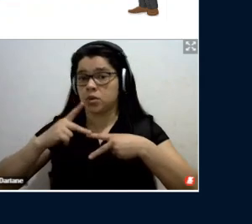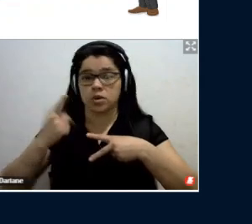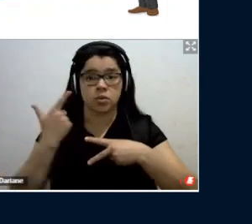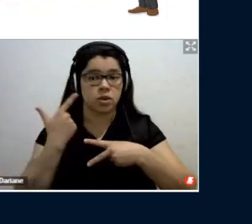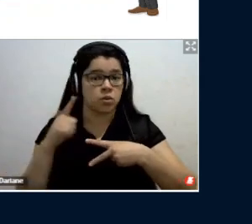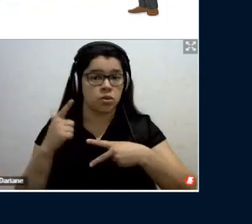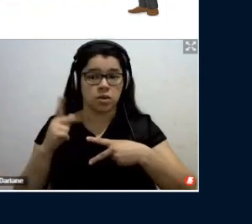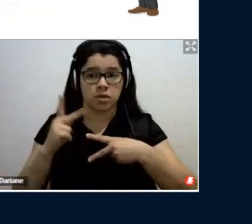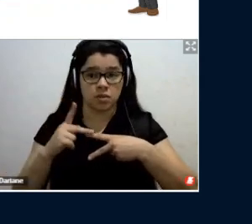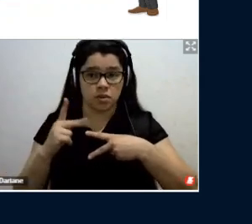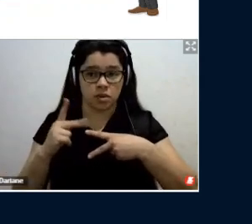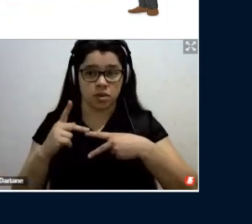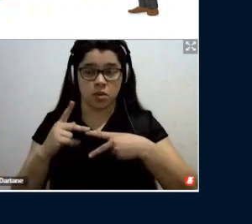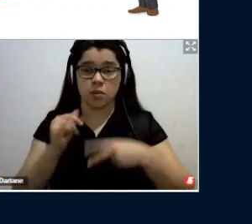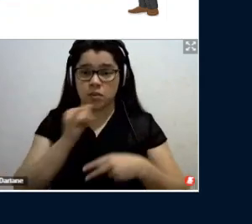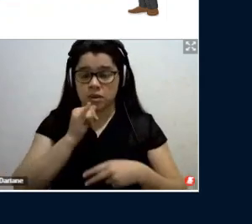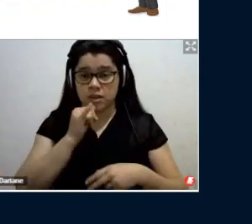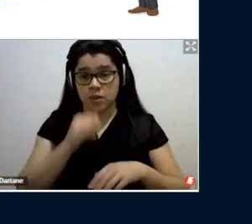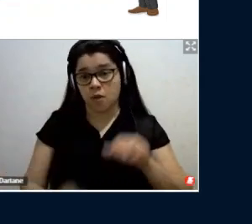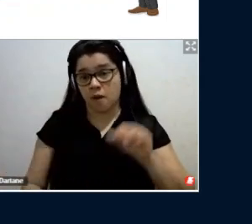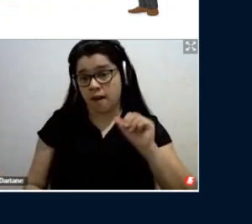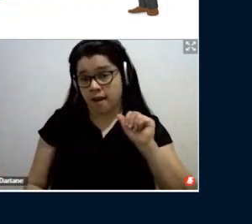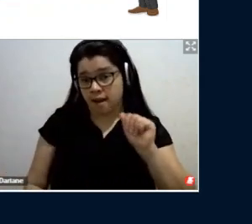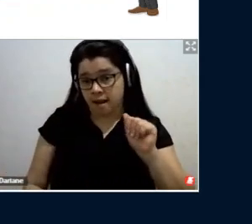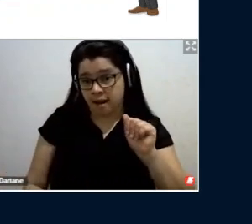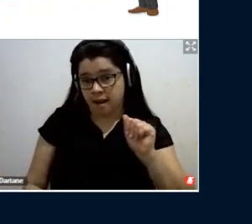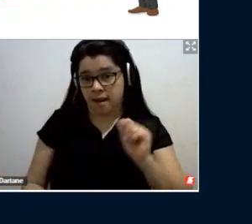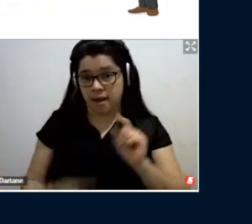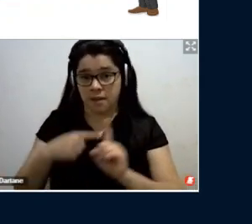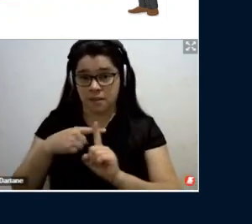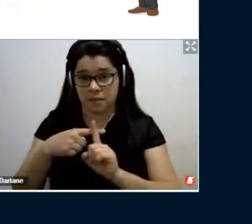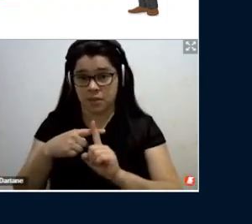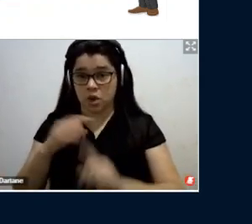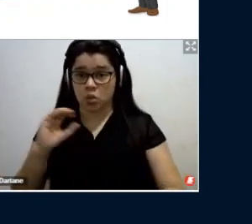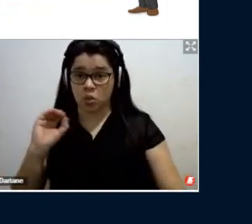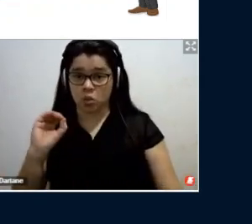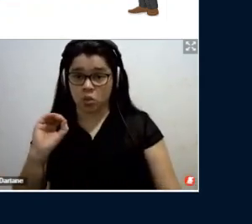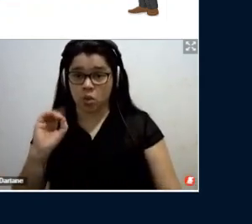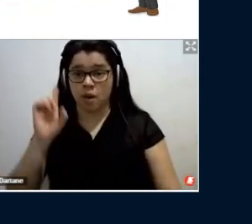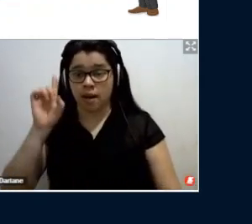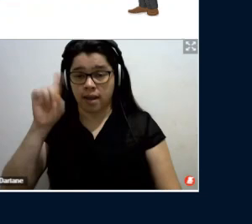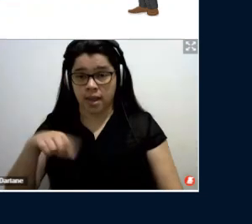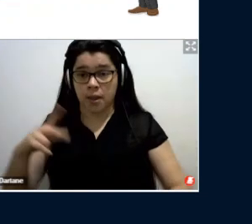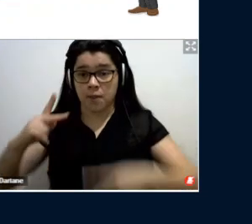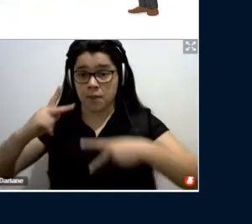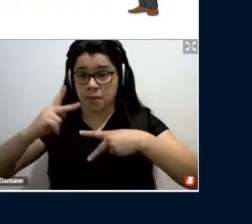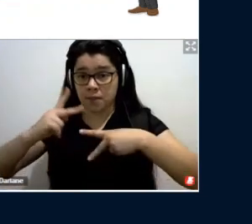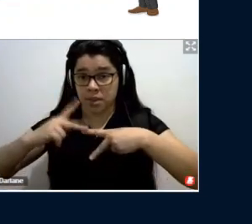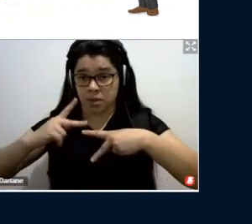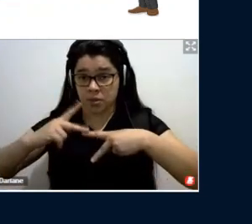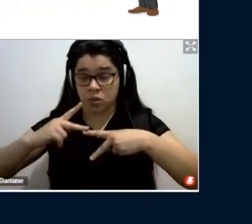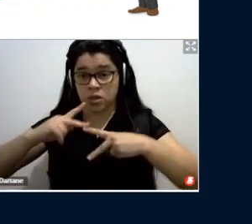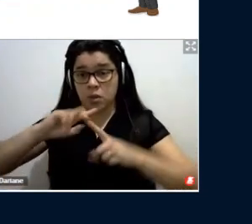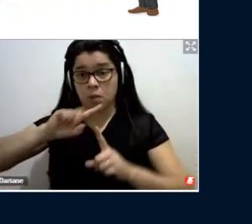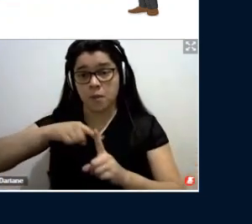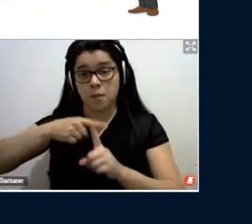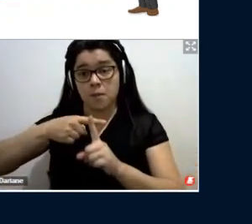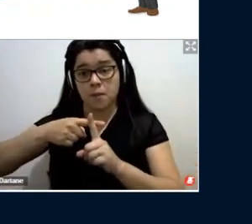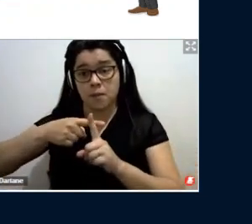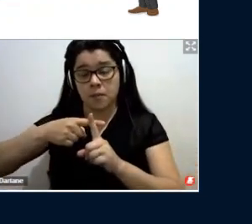o a mais o o é preposição mais artigo? O a